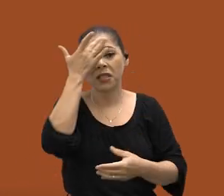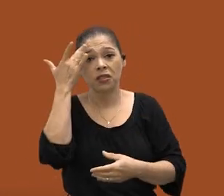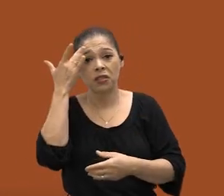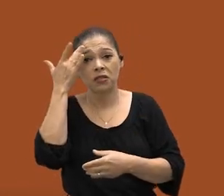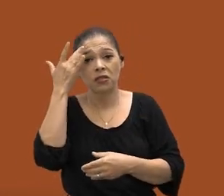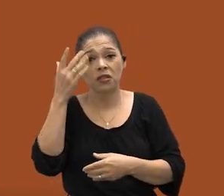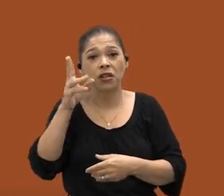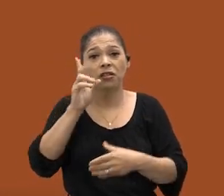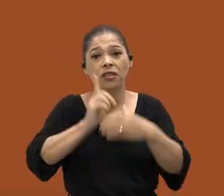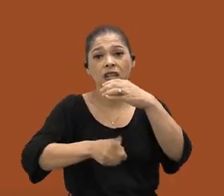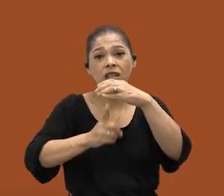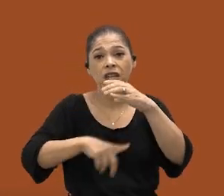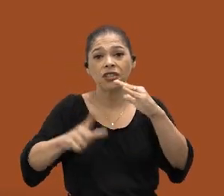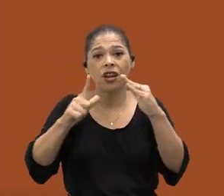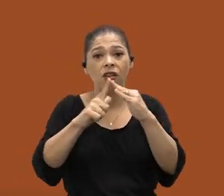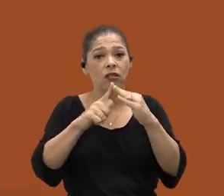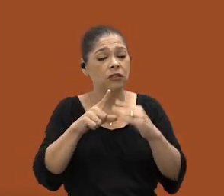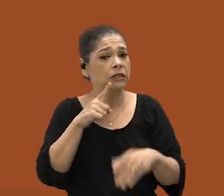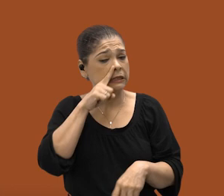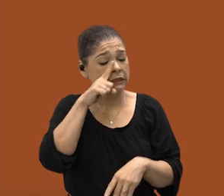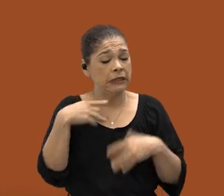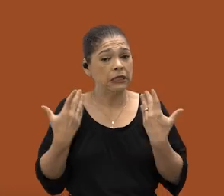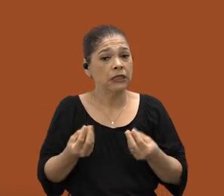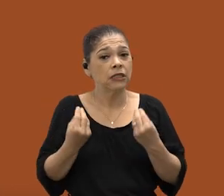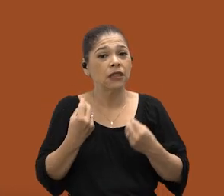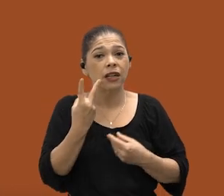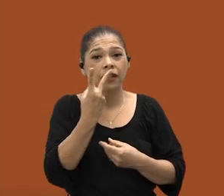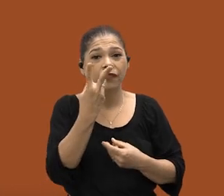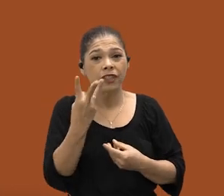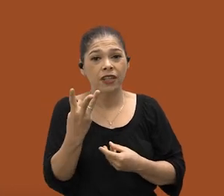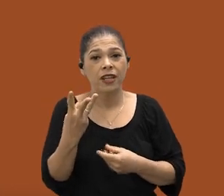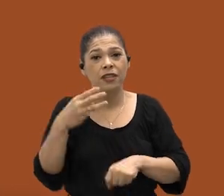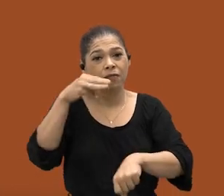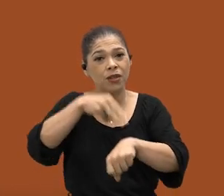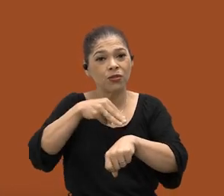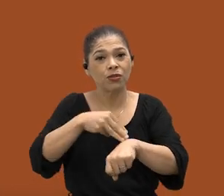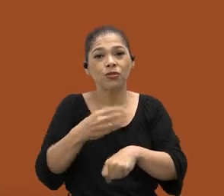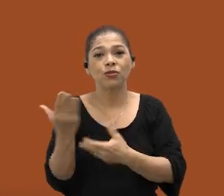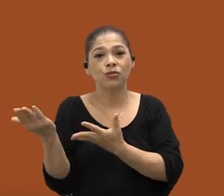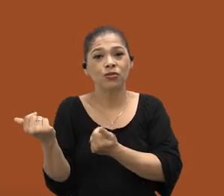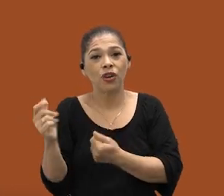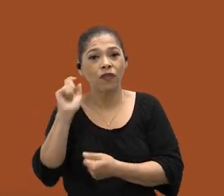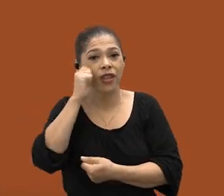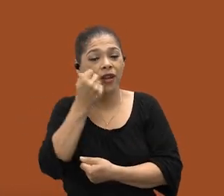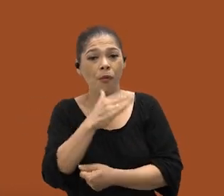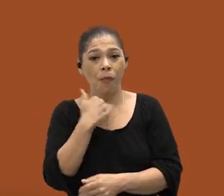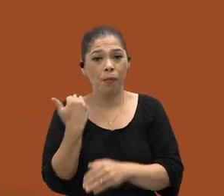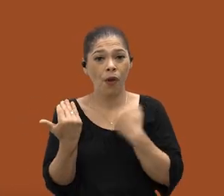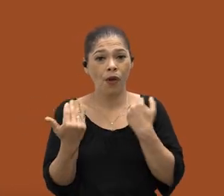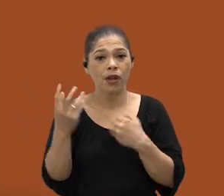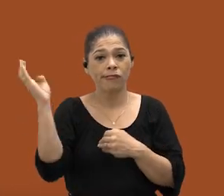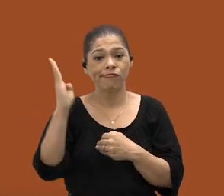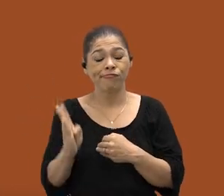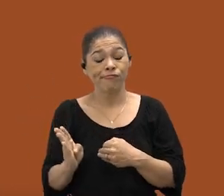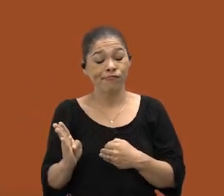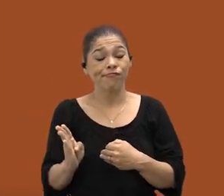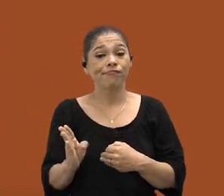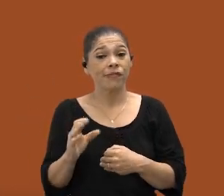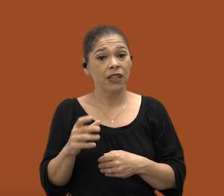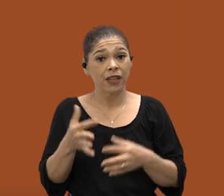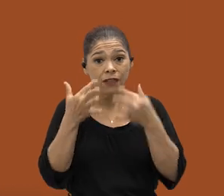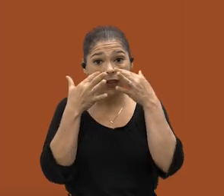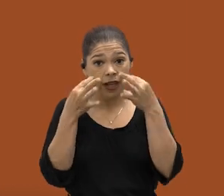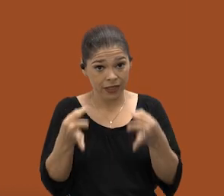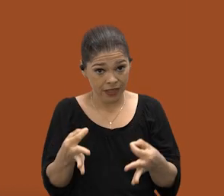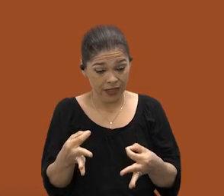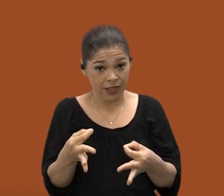consumidores em lojas isso sem contar que a cada 23 minutos morre jovem negro nesse país Então se a gente tem que